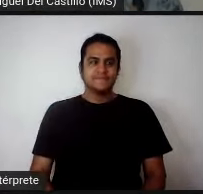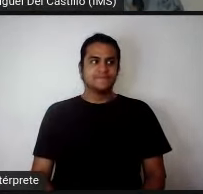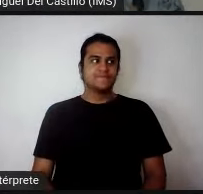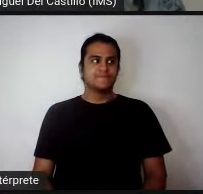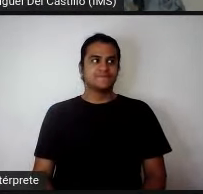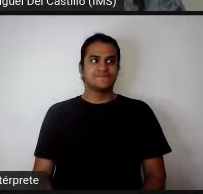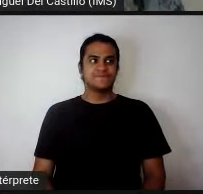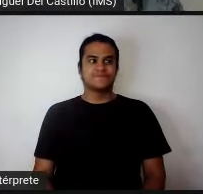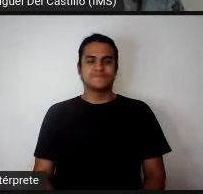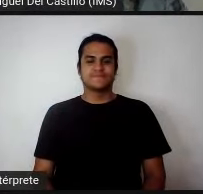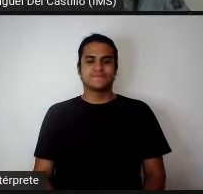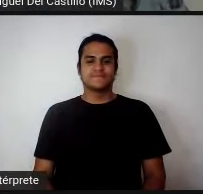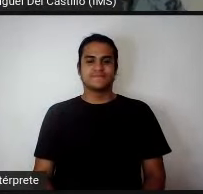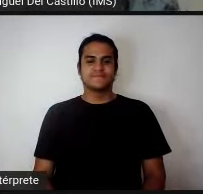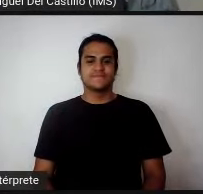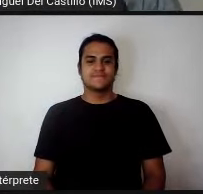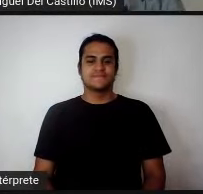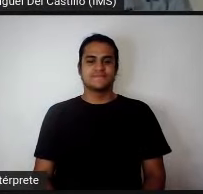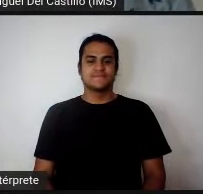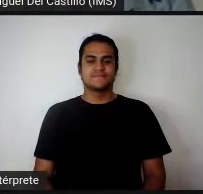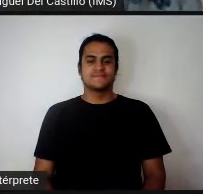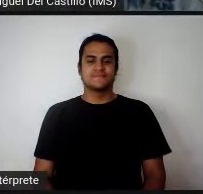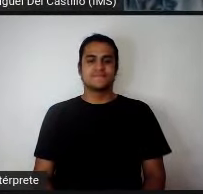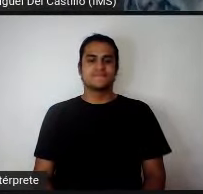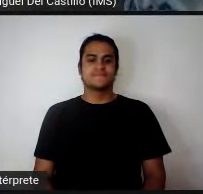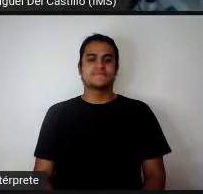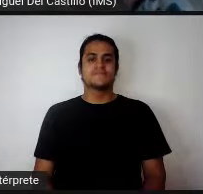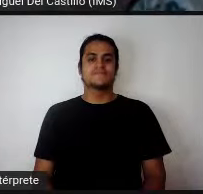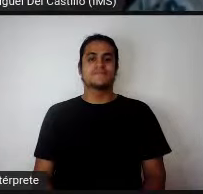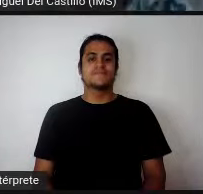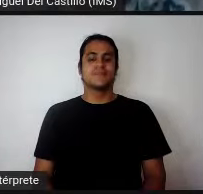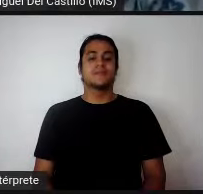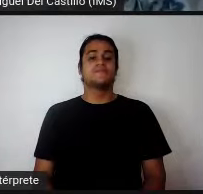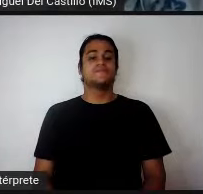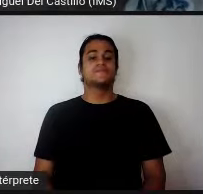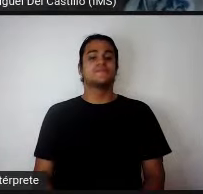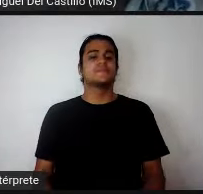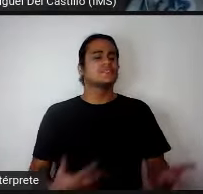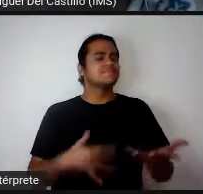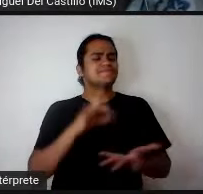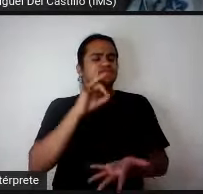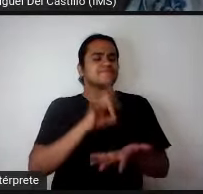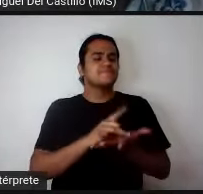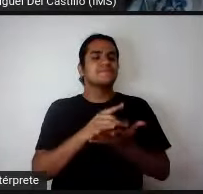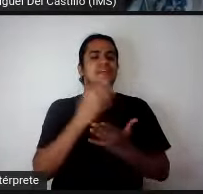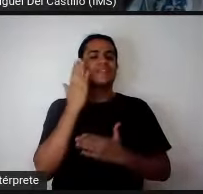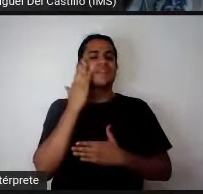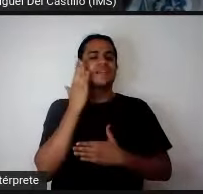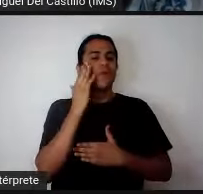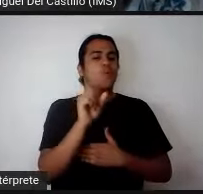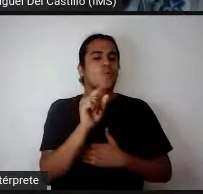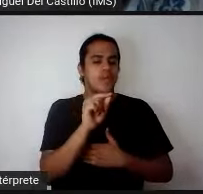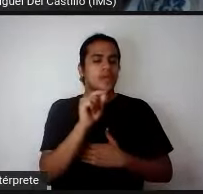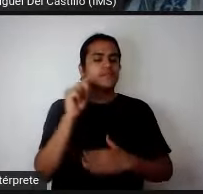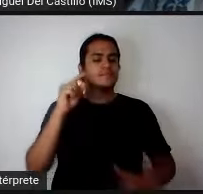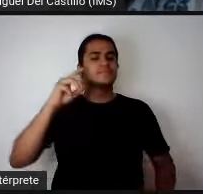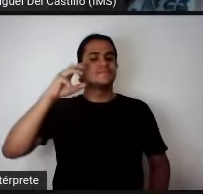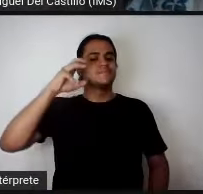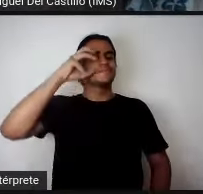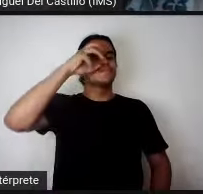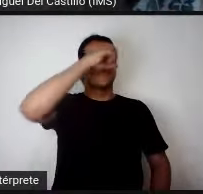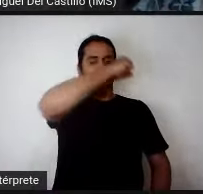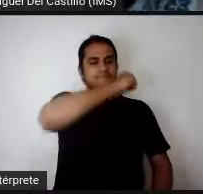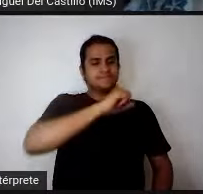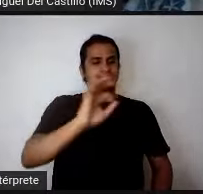Qual é a pergunta mesmo que você quer saber? Eu quero saber duas coisas. Assim, eu vou te dizer, eu já peguei um fio, eu